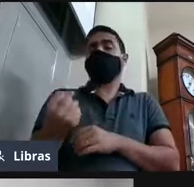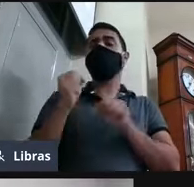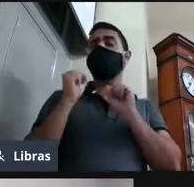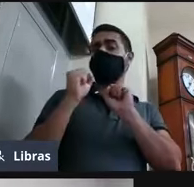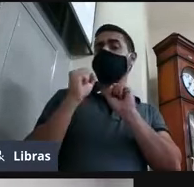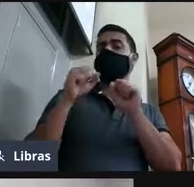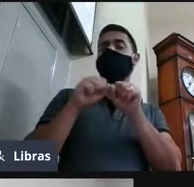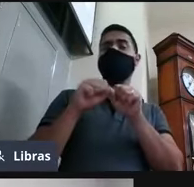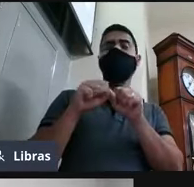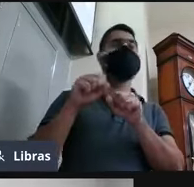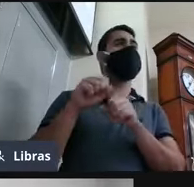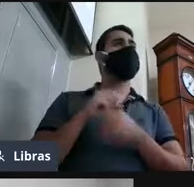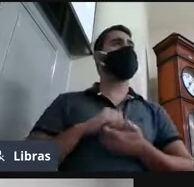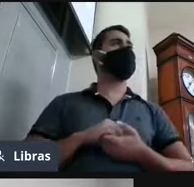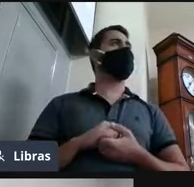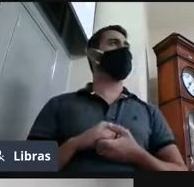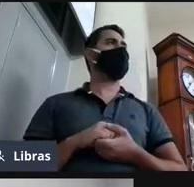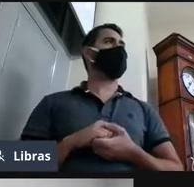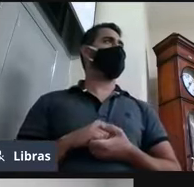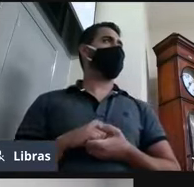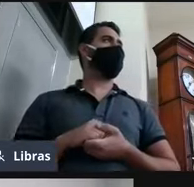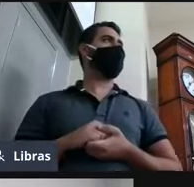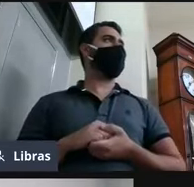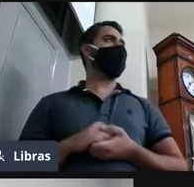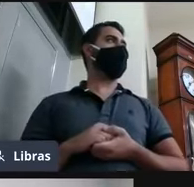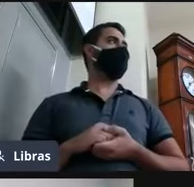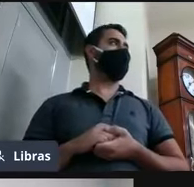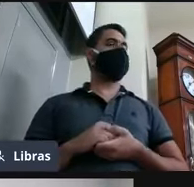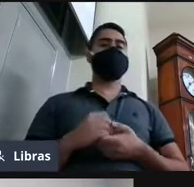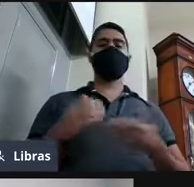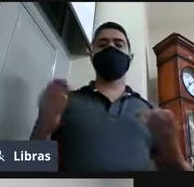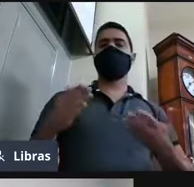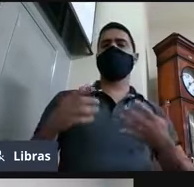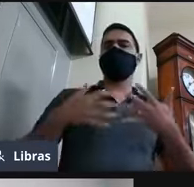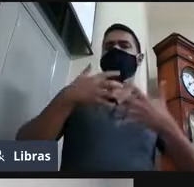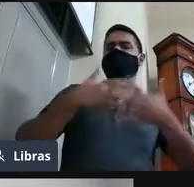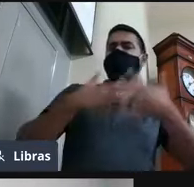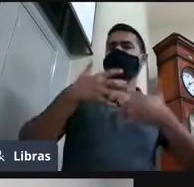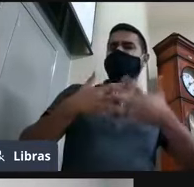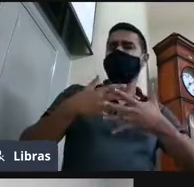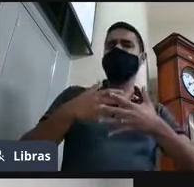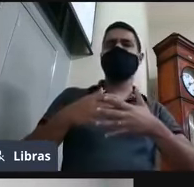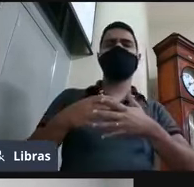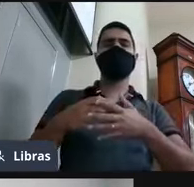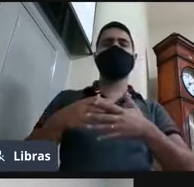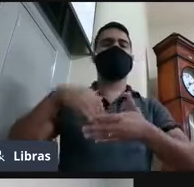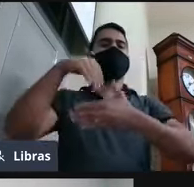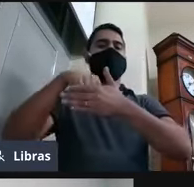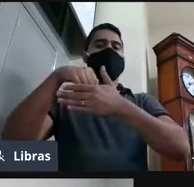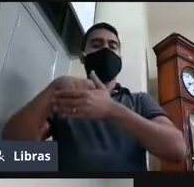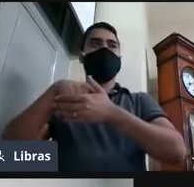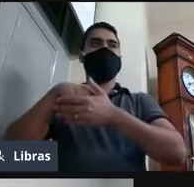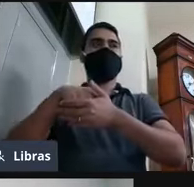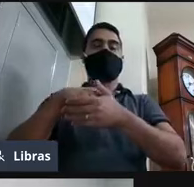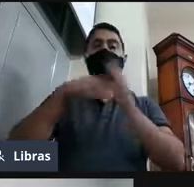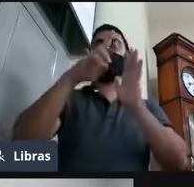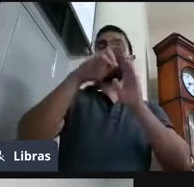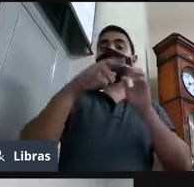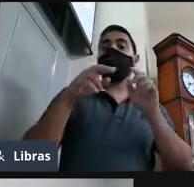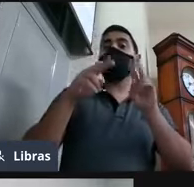poder rever. É isso. Agora, isso é tumultuar e atrapalhar o trâmite da votação. Isso. A questão do